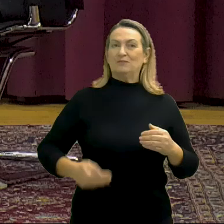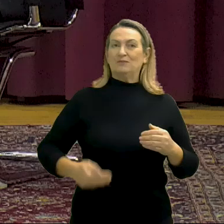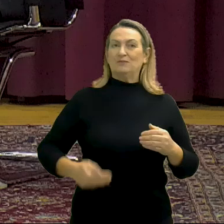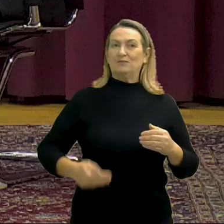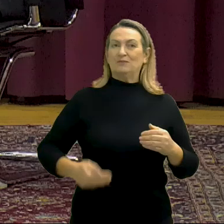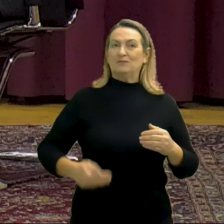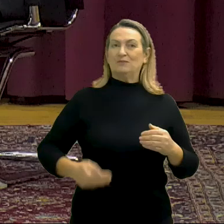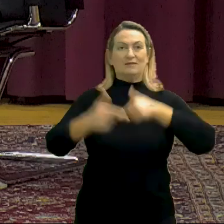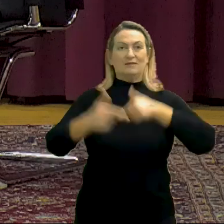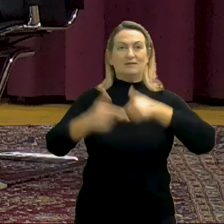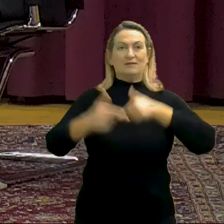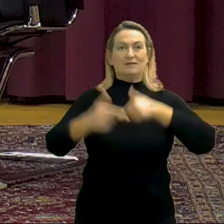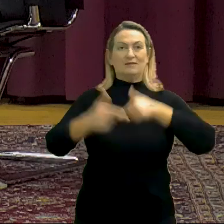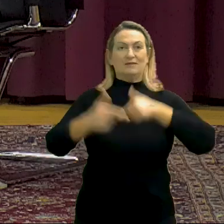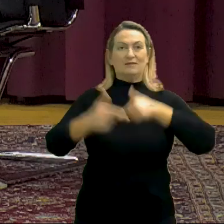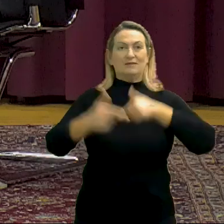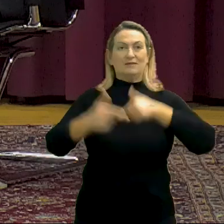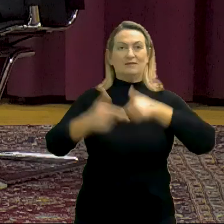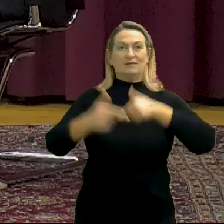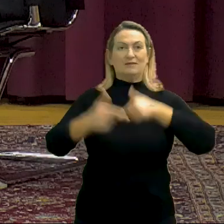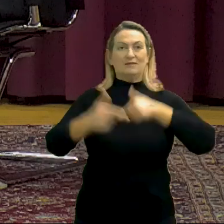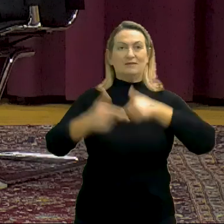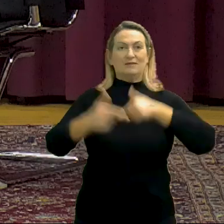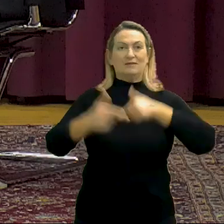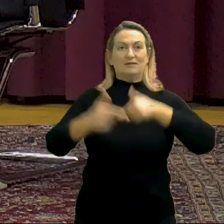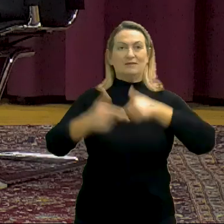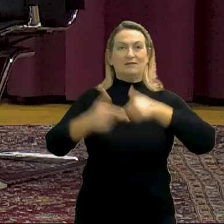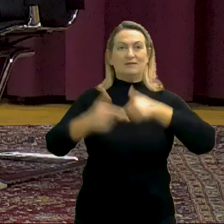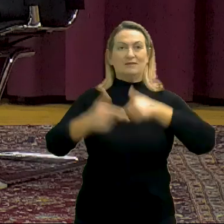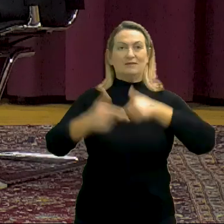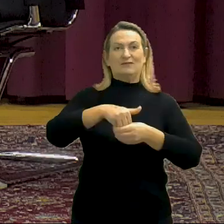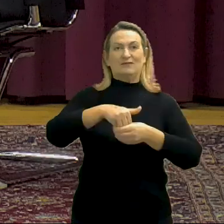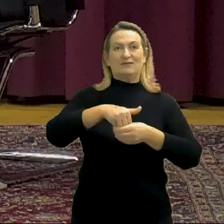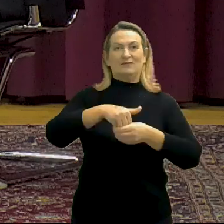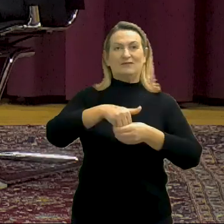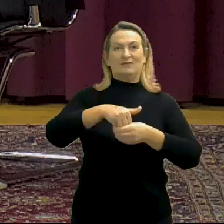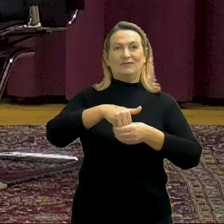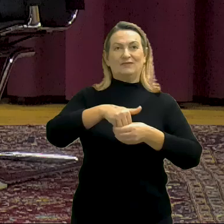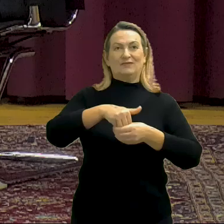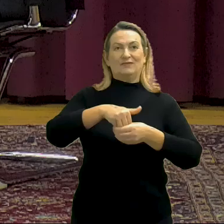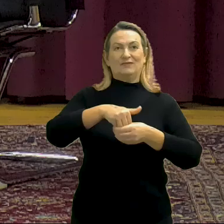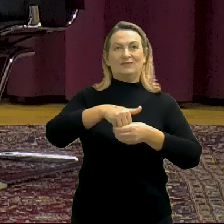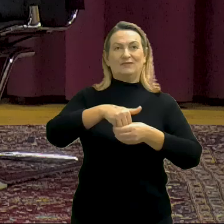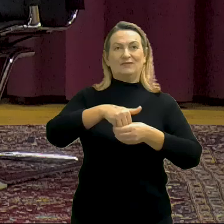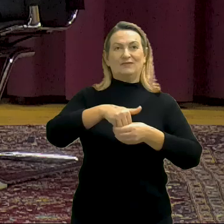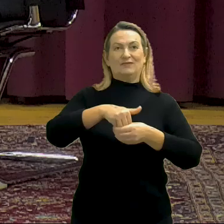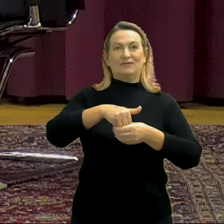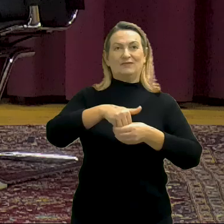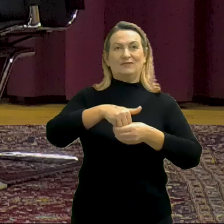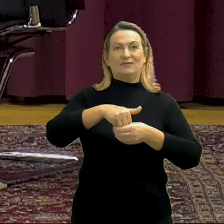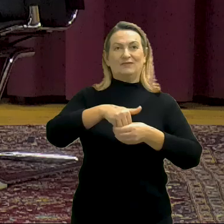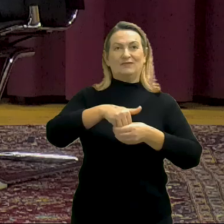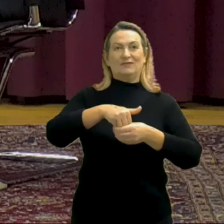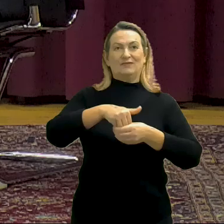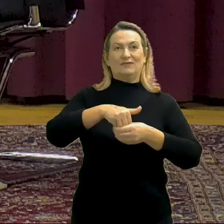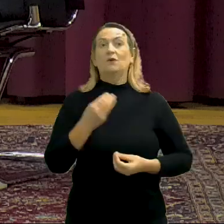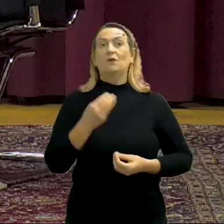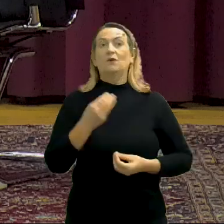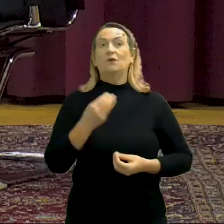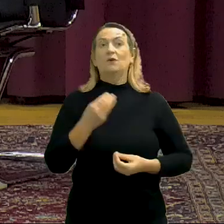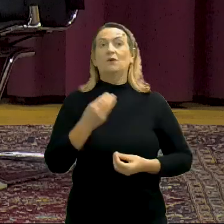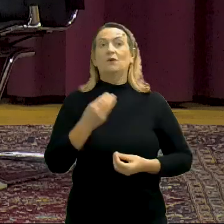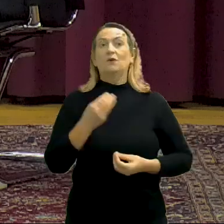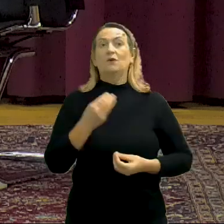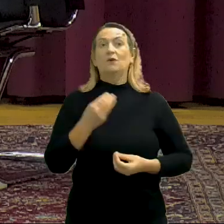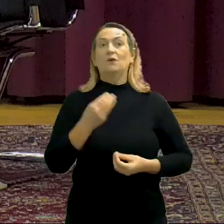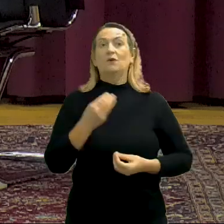nessa campanha Municipal de 2024 como será eh feita toda a atuação então